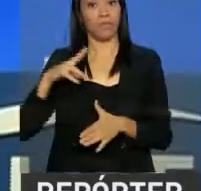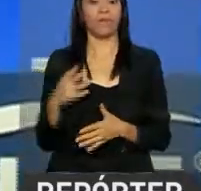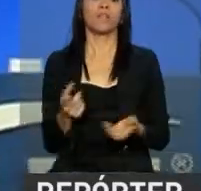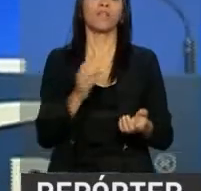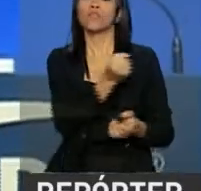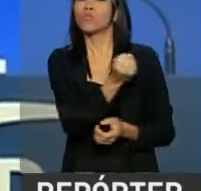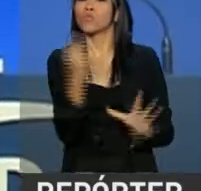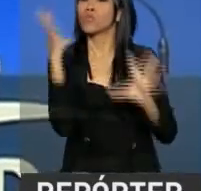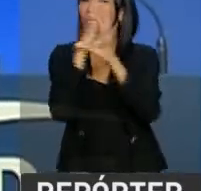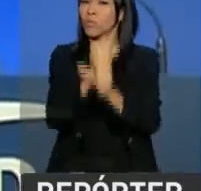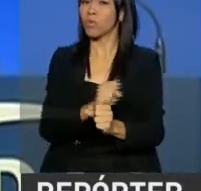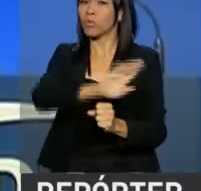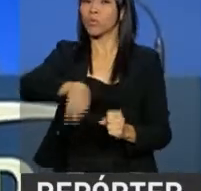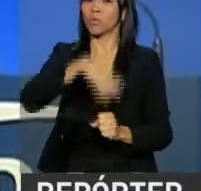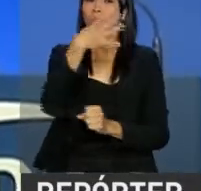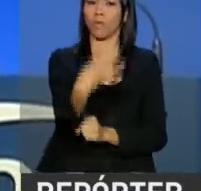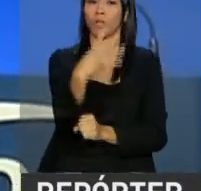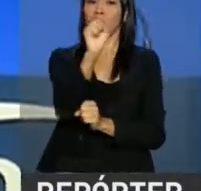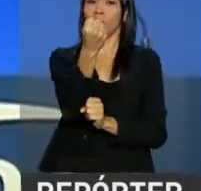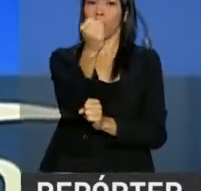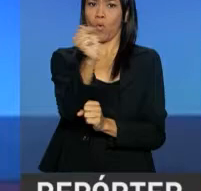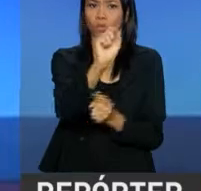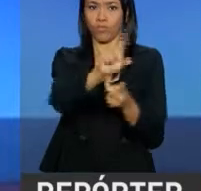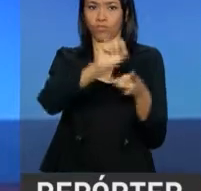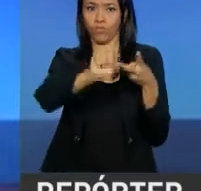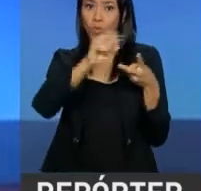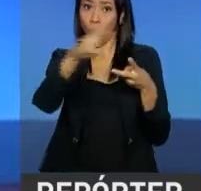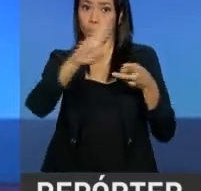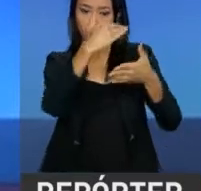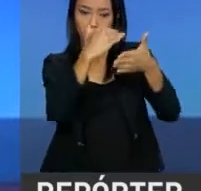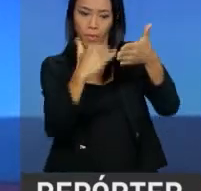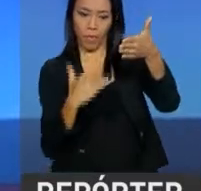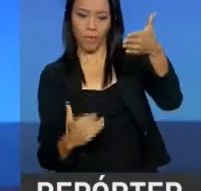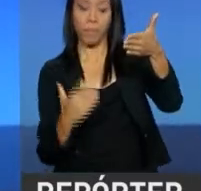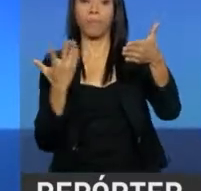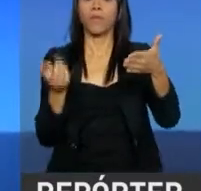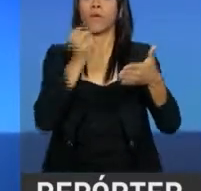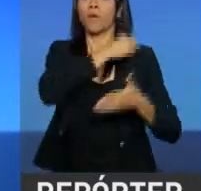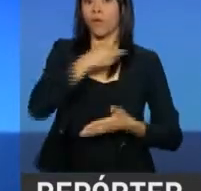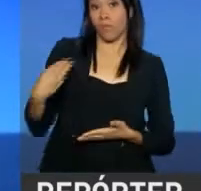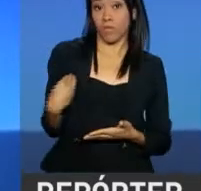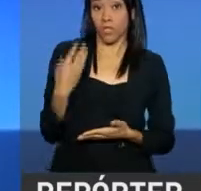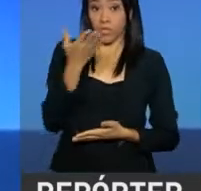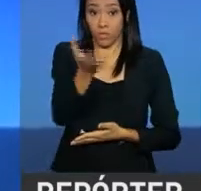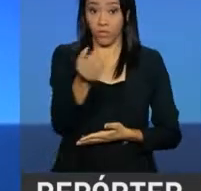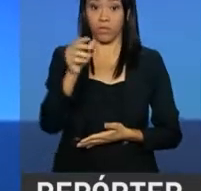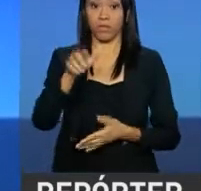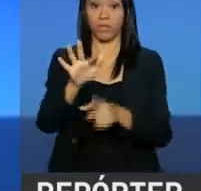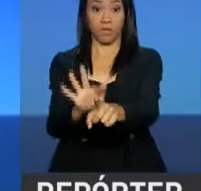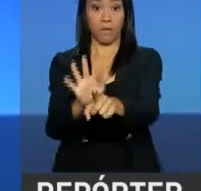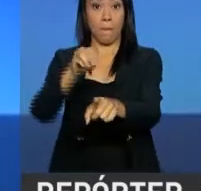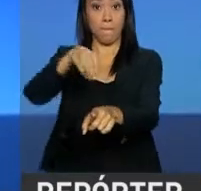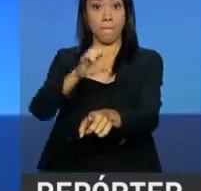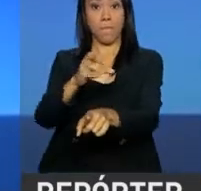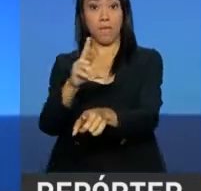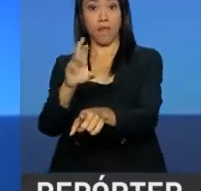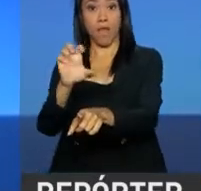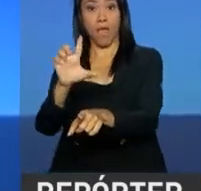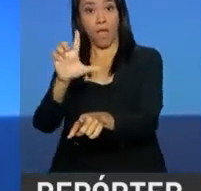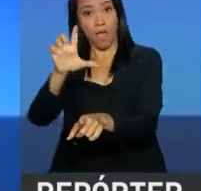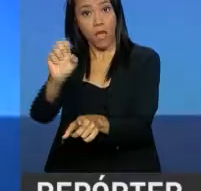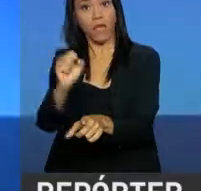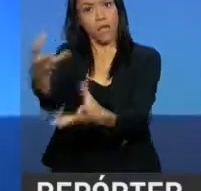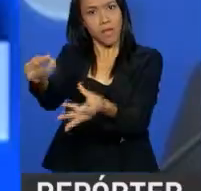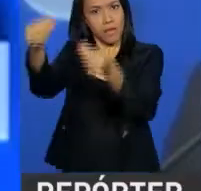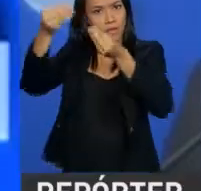indicados pelo júri oficial do evento o ministro da fazenda e henrique meirelles recebeu o prêmio de destaque do setor